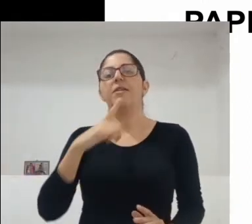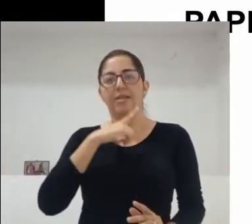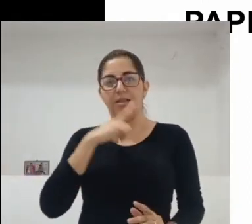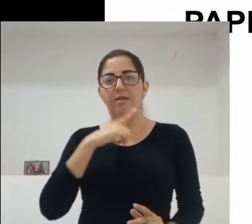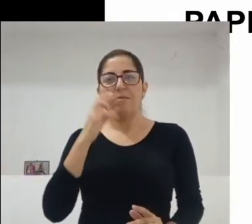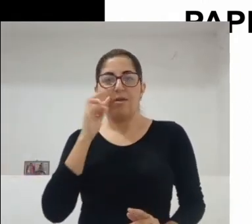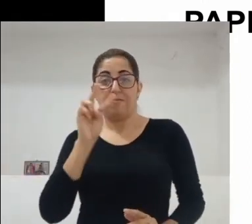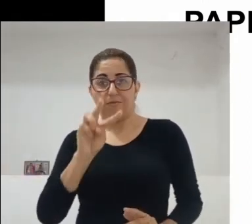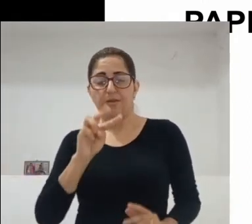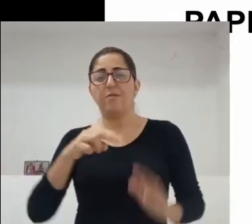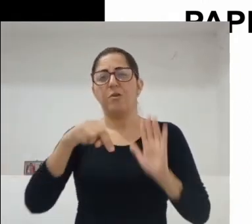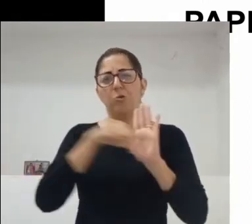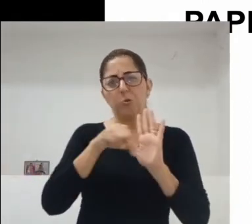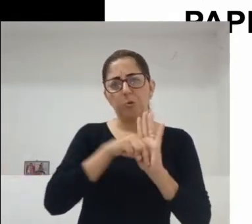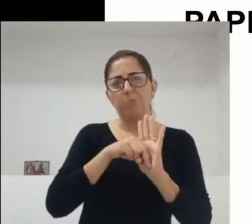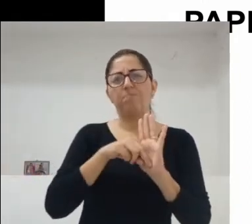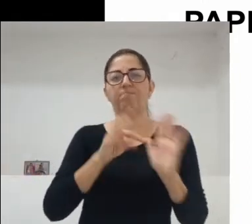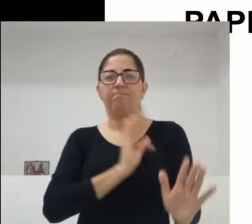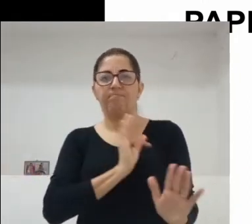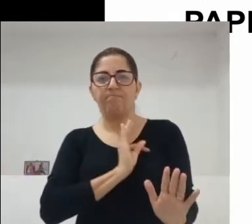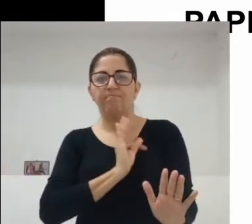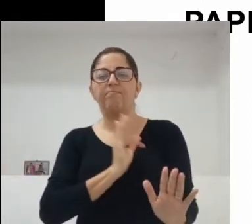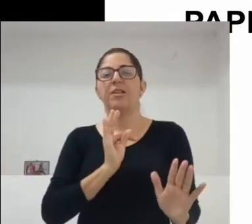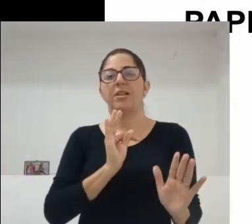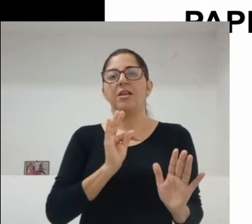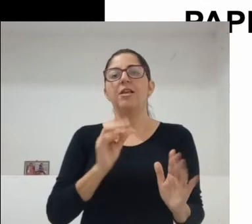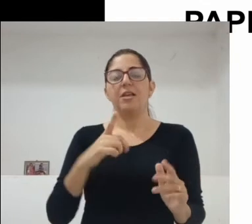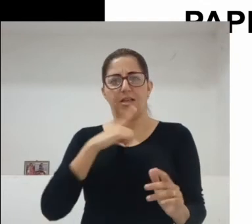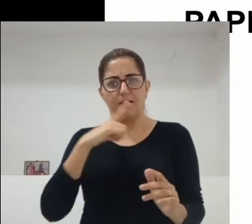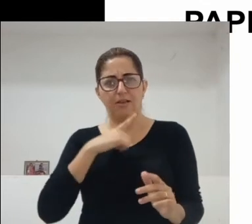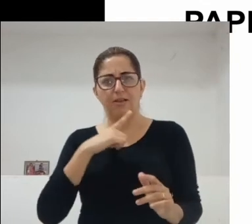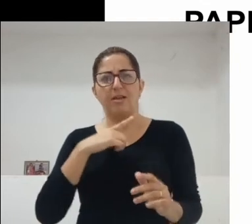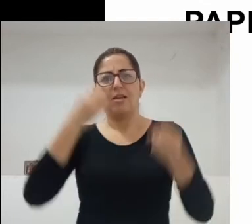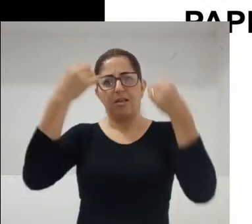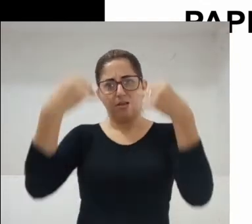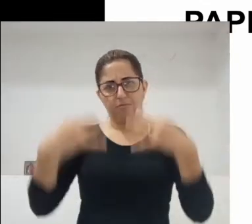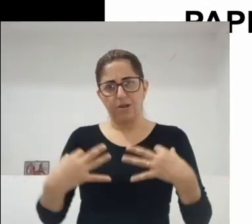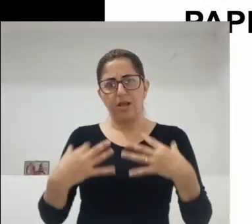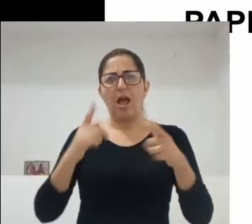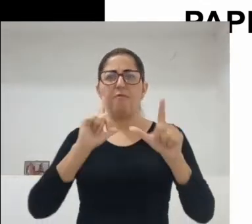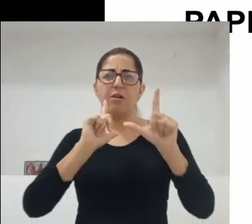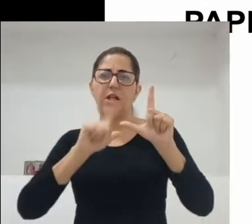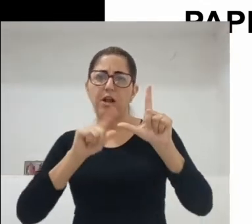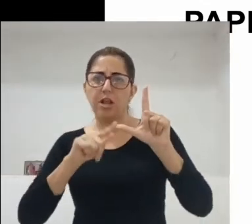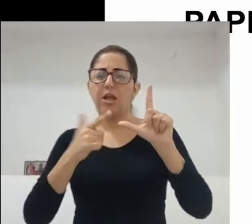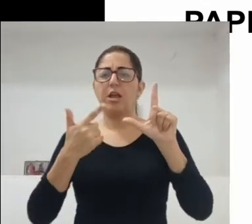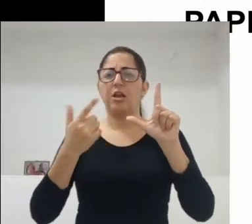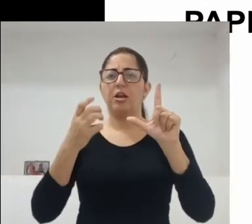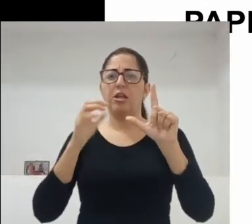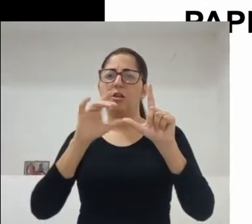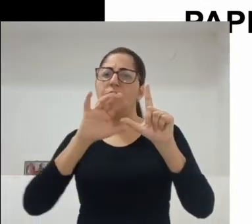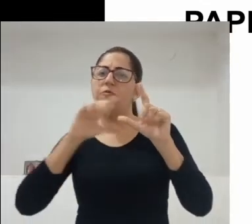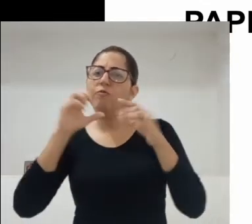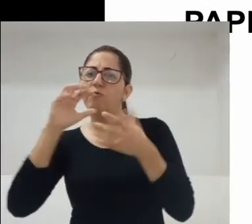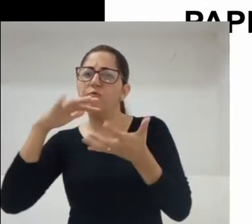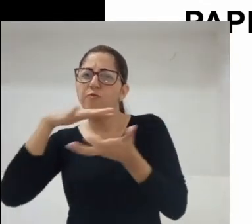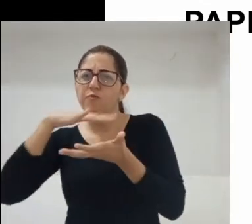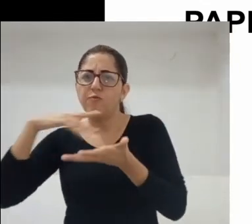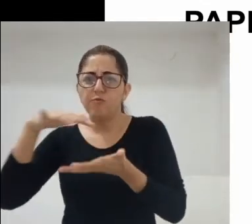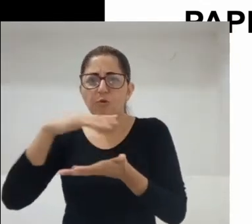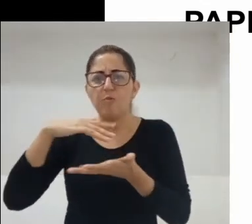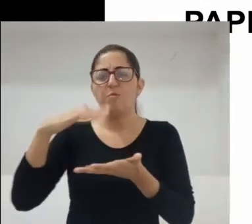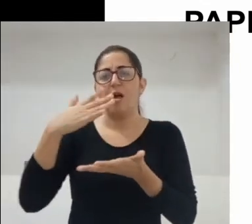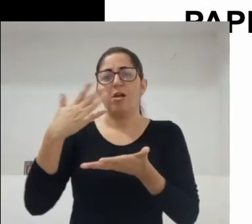norma técnica que era aquela que estabelecia as normas para letras